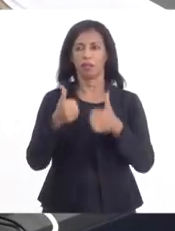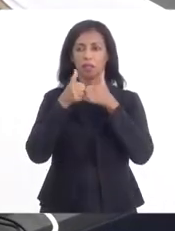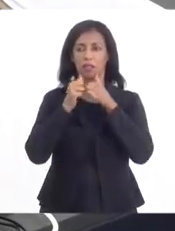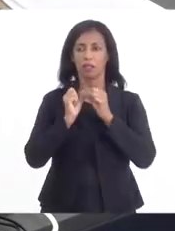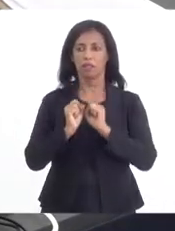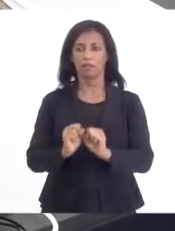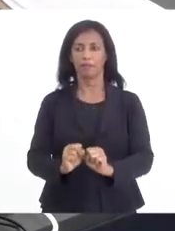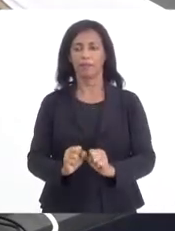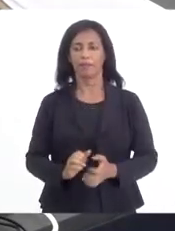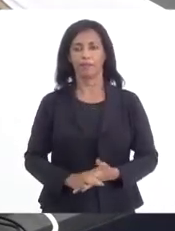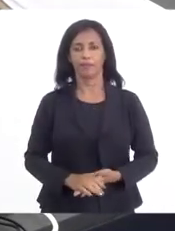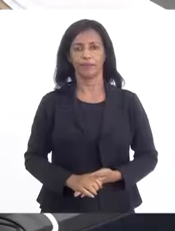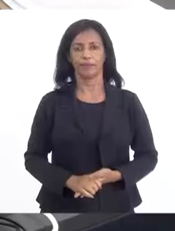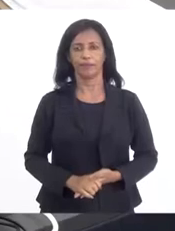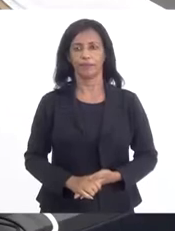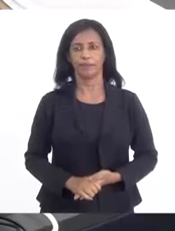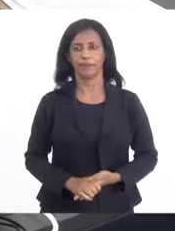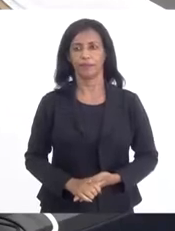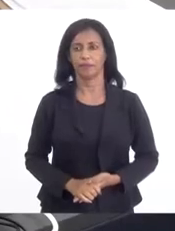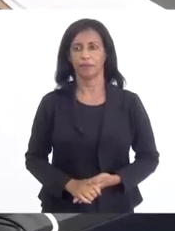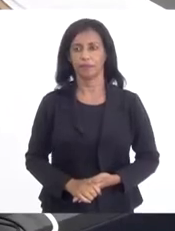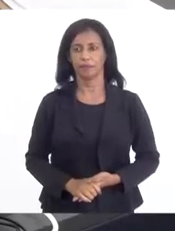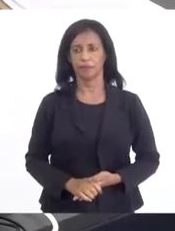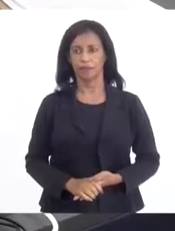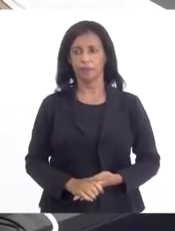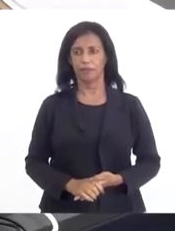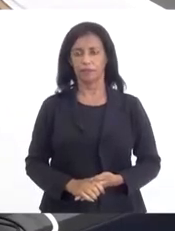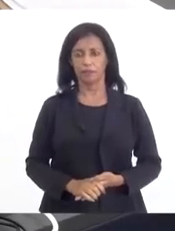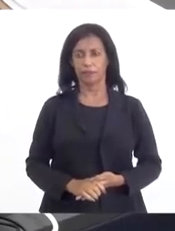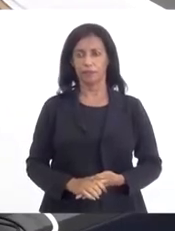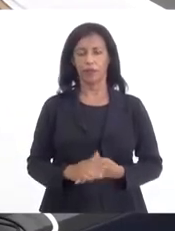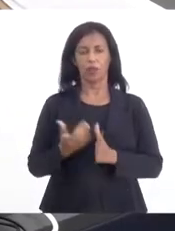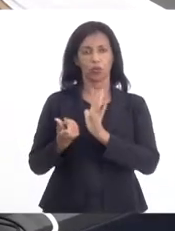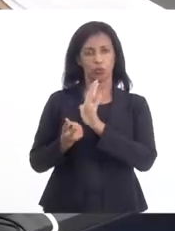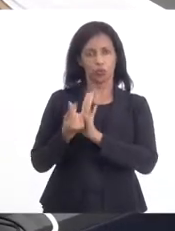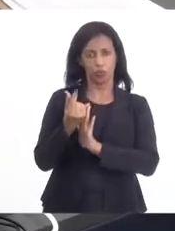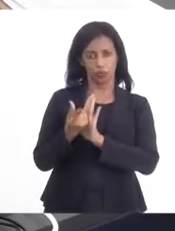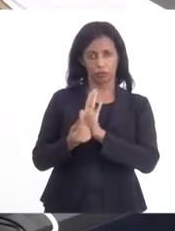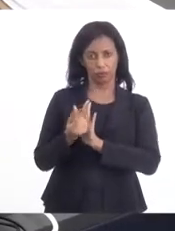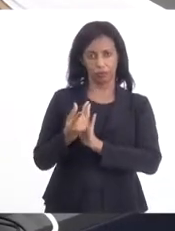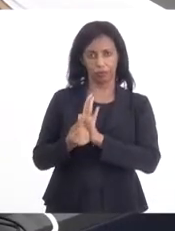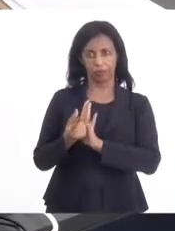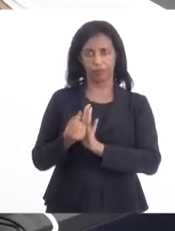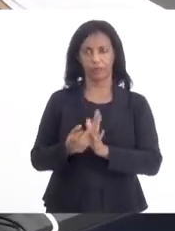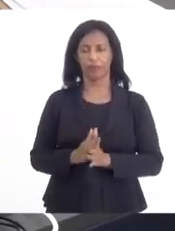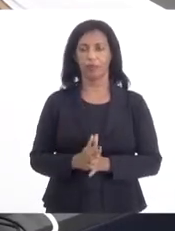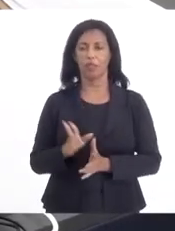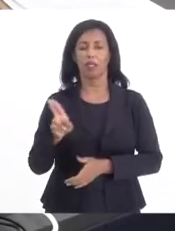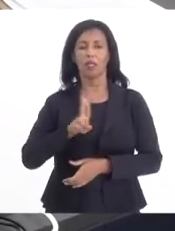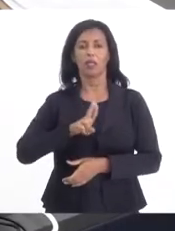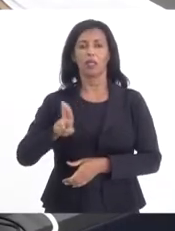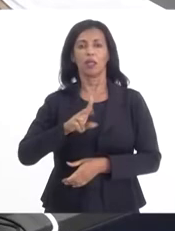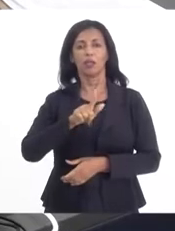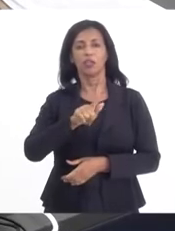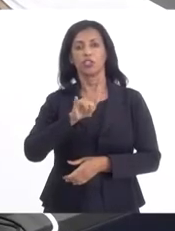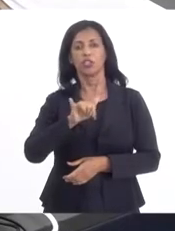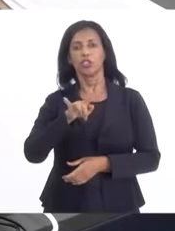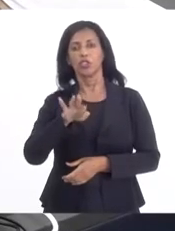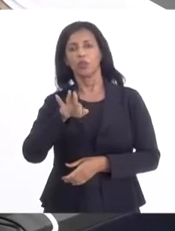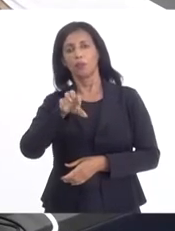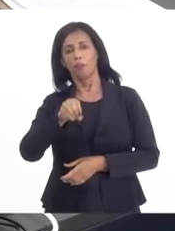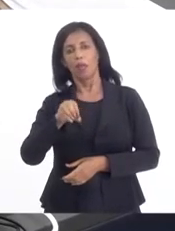assessoria da consultoria de orçamento, em nome do Gilberto